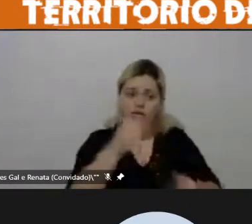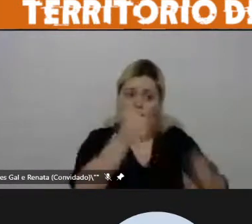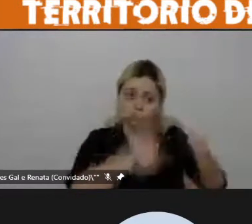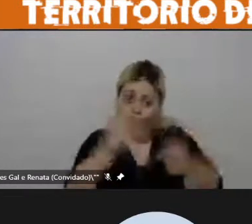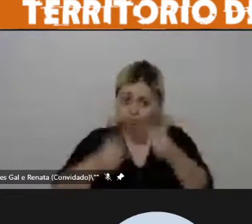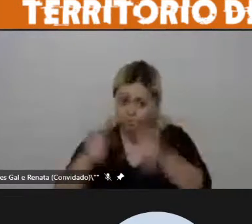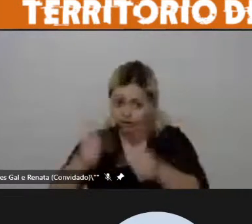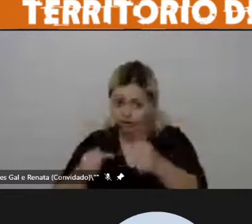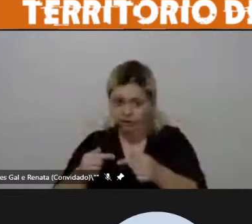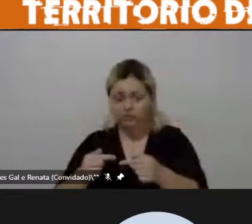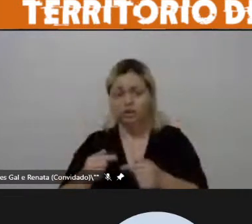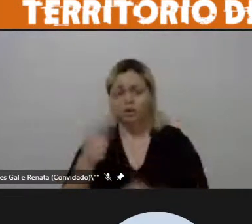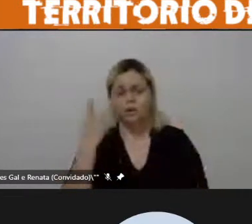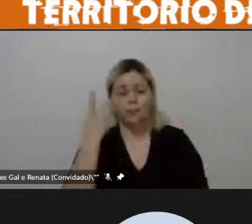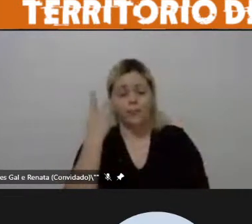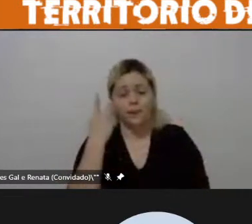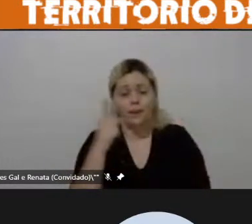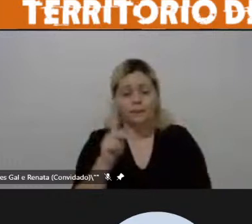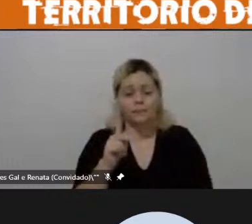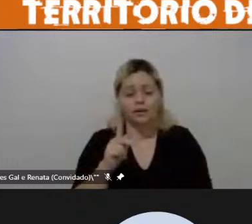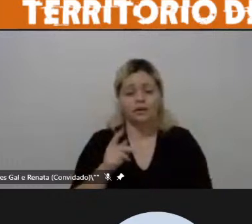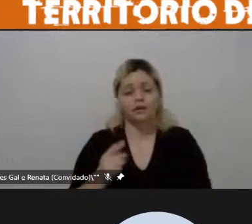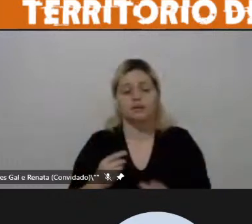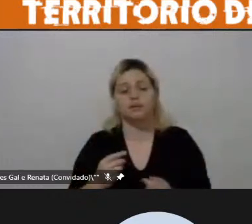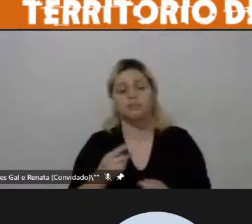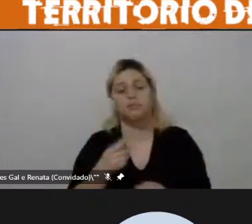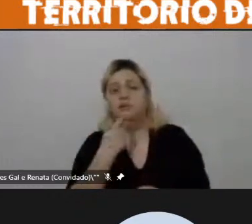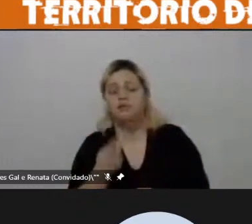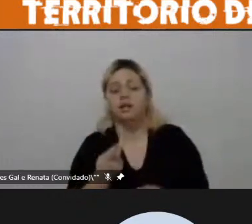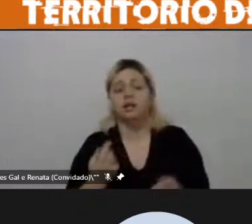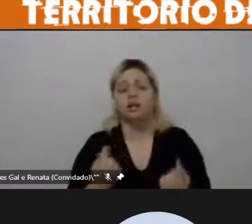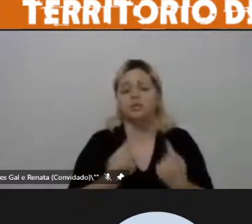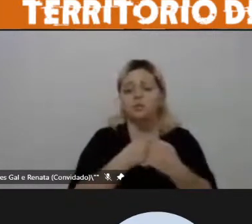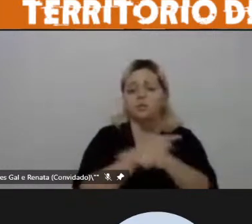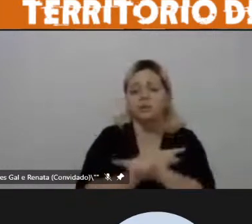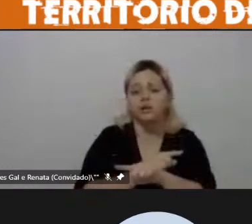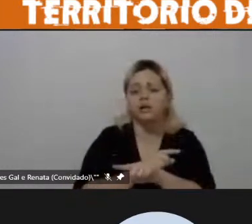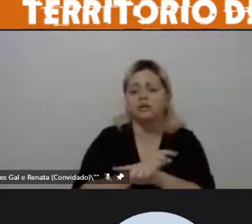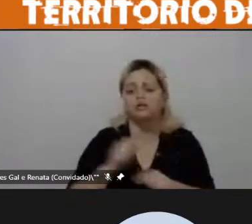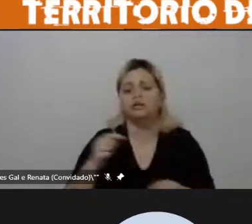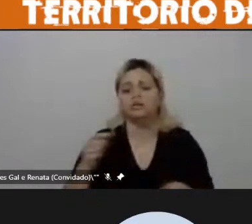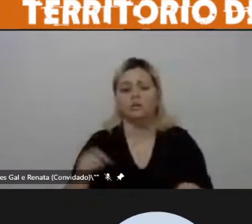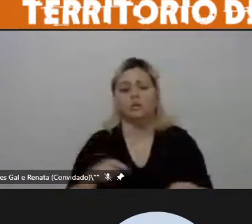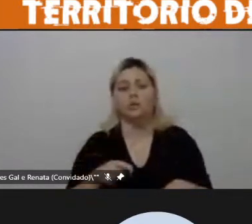para discutir as contramarchas desse ideário contemporâneo.